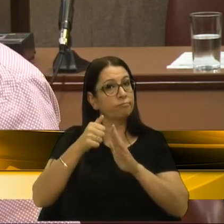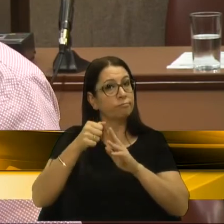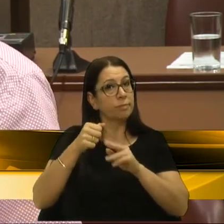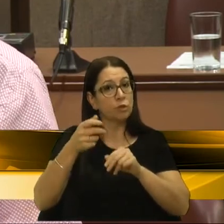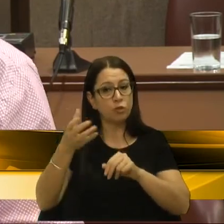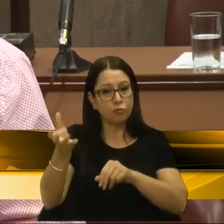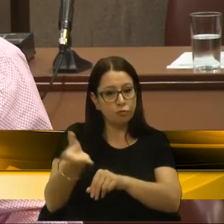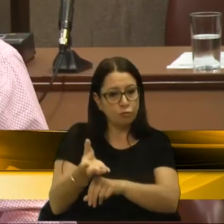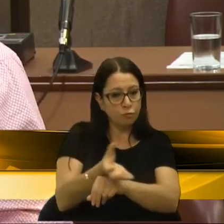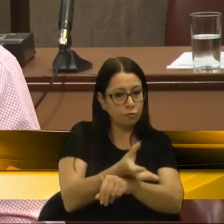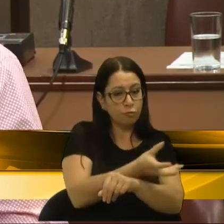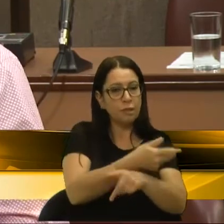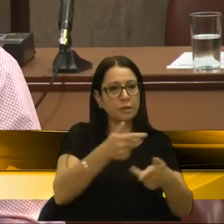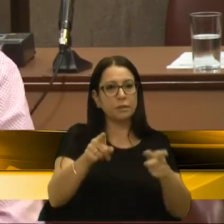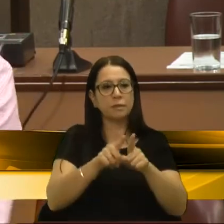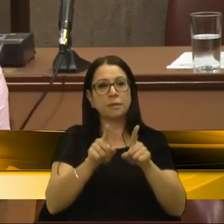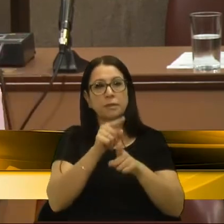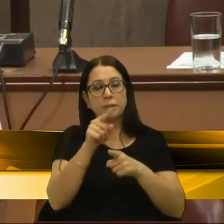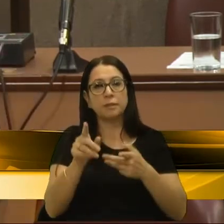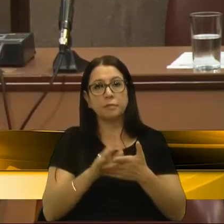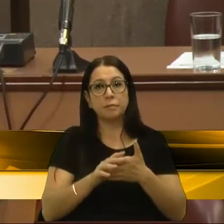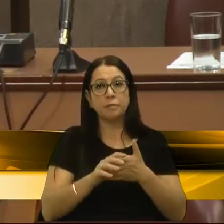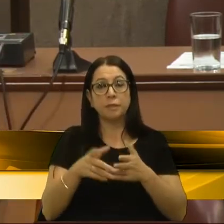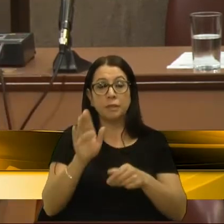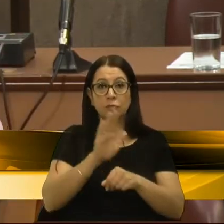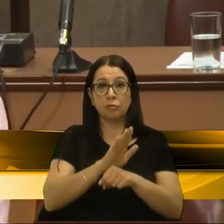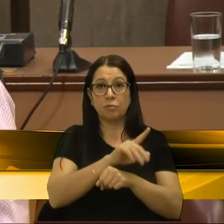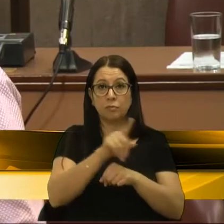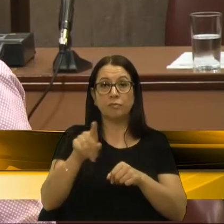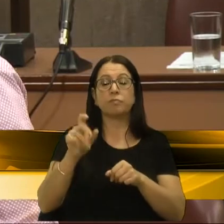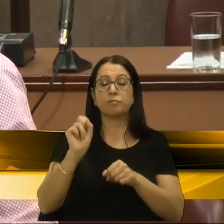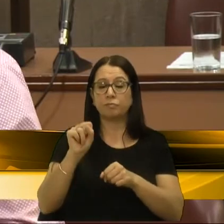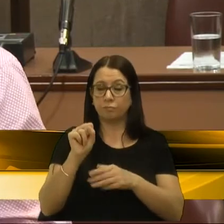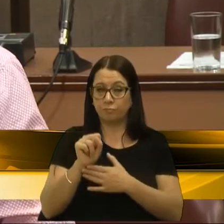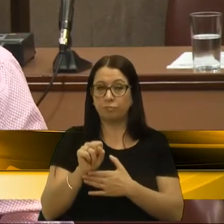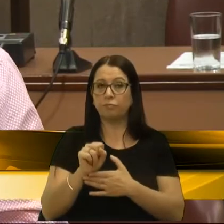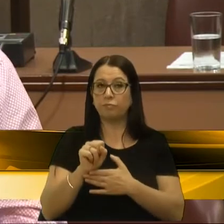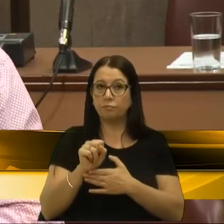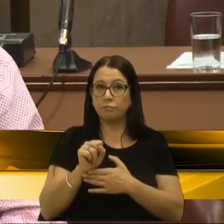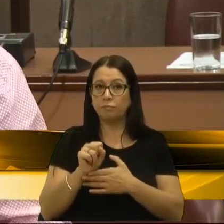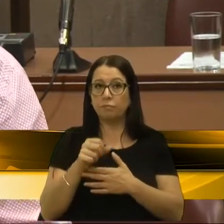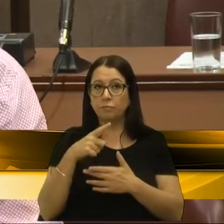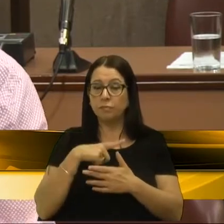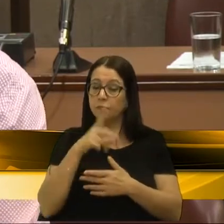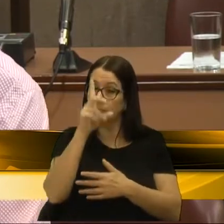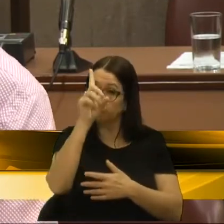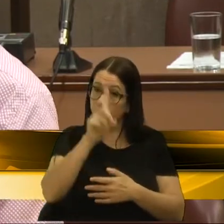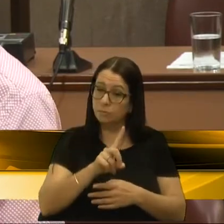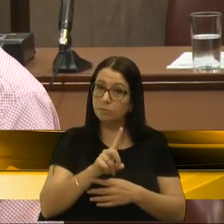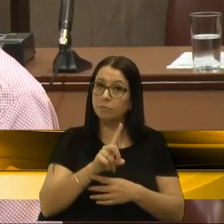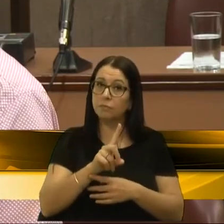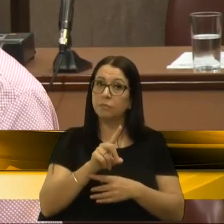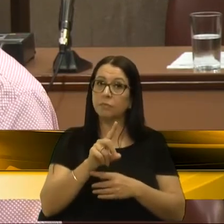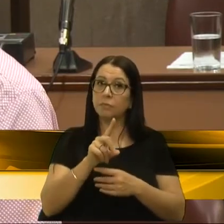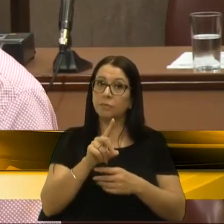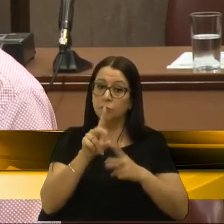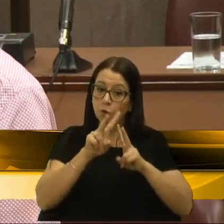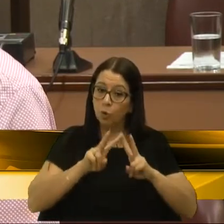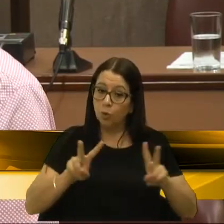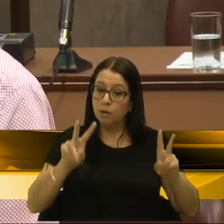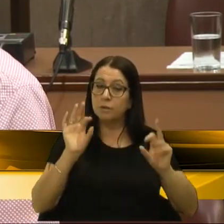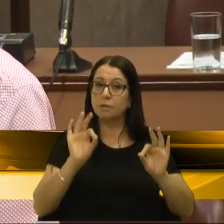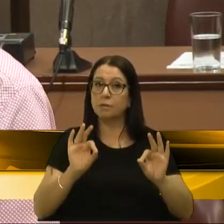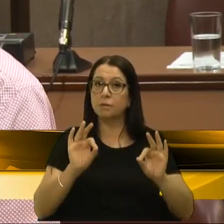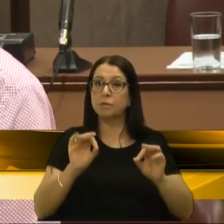nossa cidade. Diante, o contribuinte tem sim que tem direito de ser olhado com outros olhos,